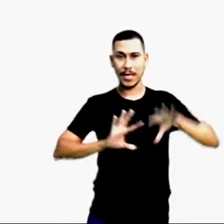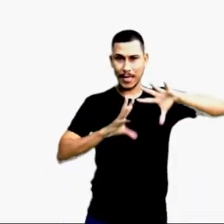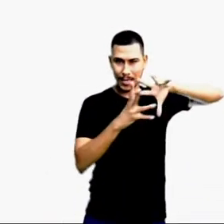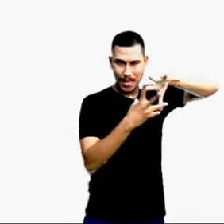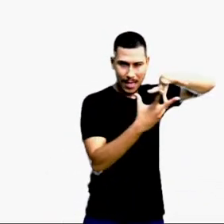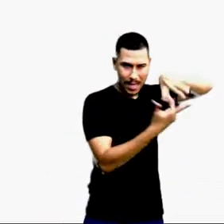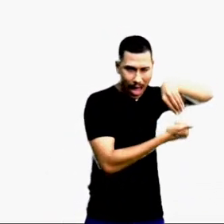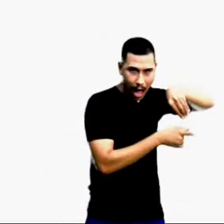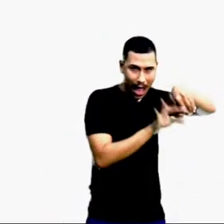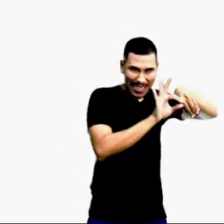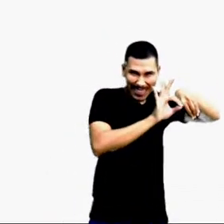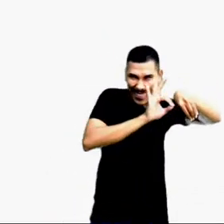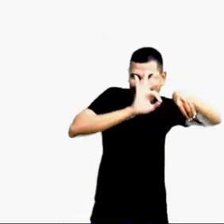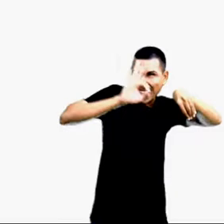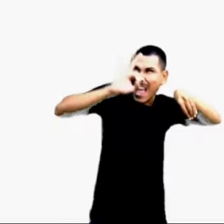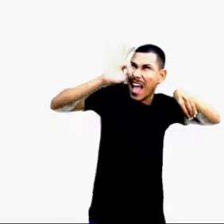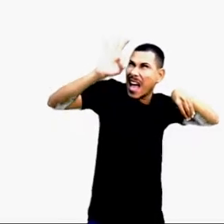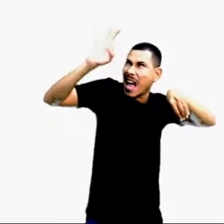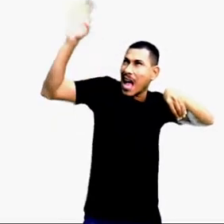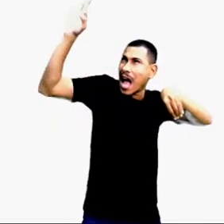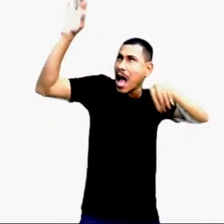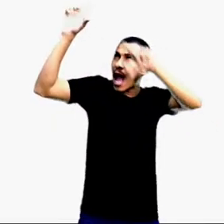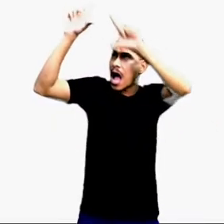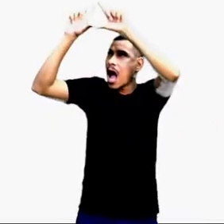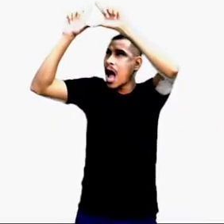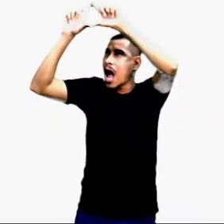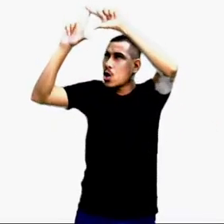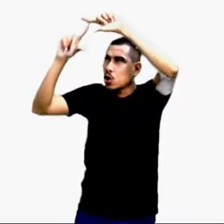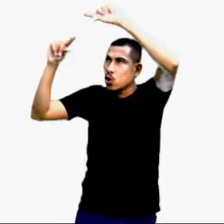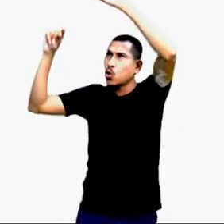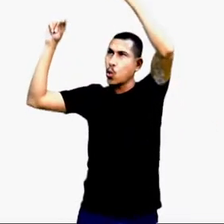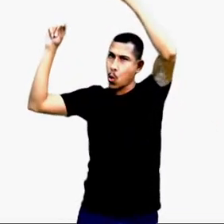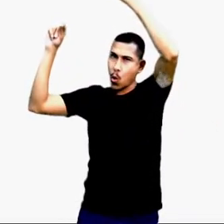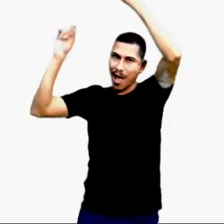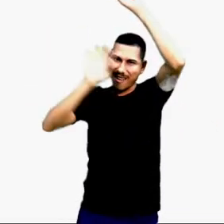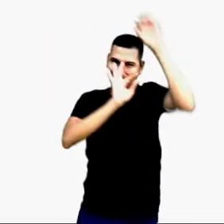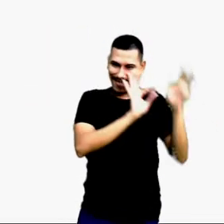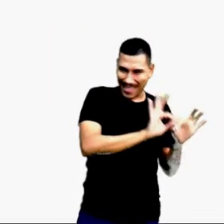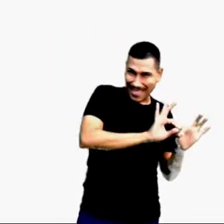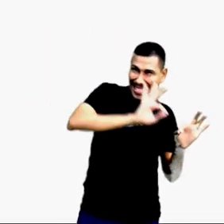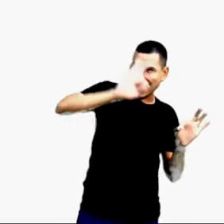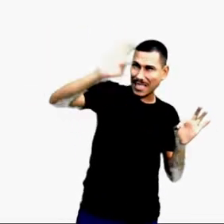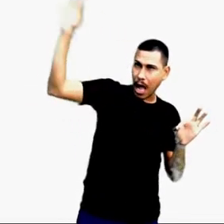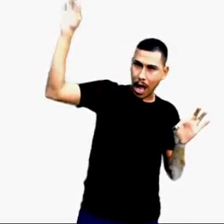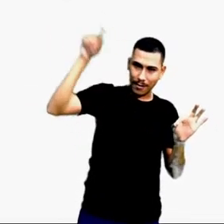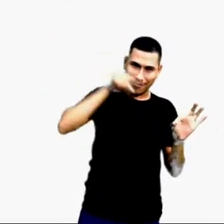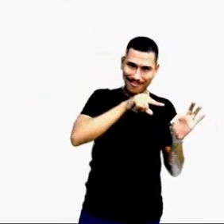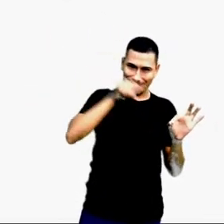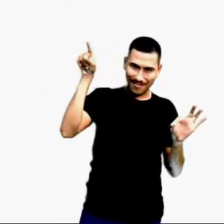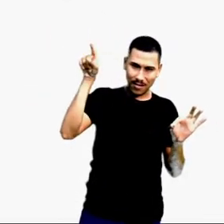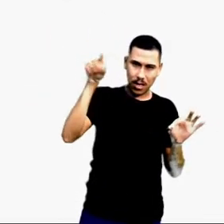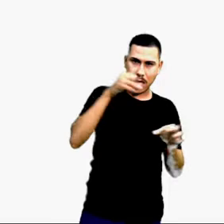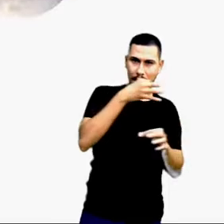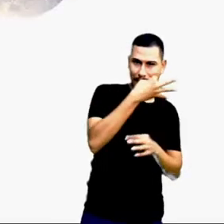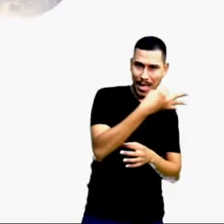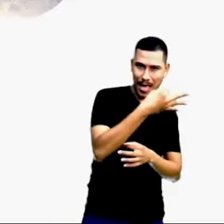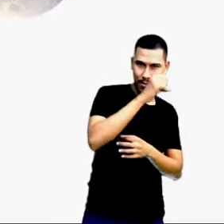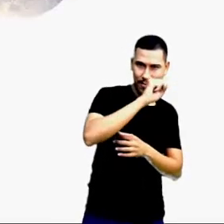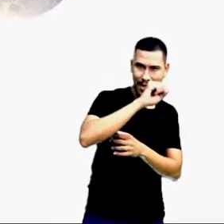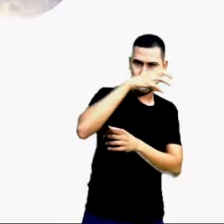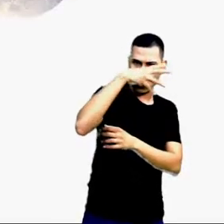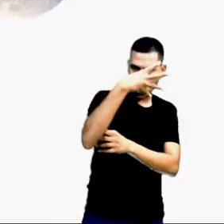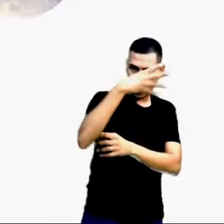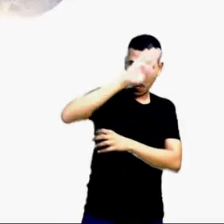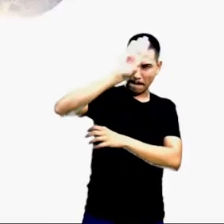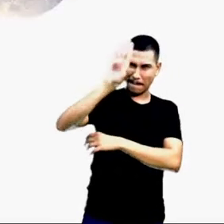à Lua, que é de aproximadamente 384 milhões de metros. Olha aí. A